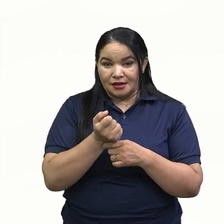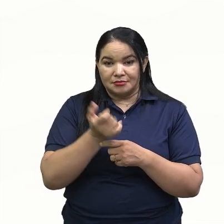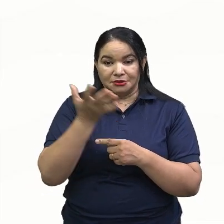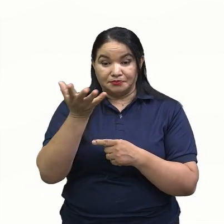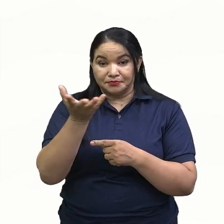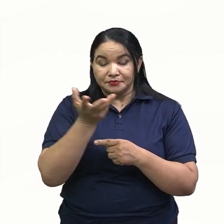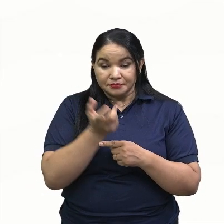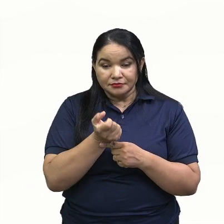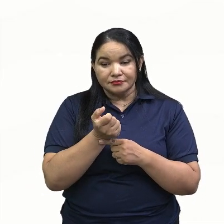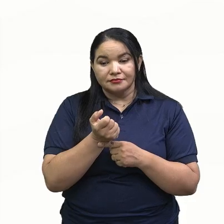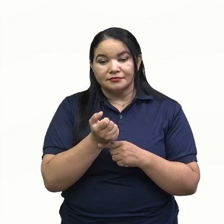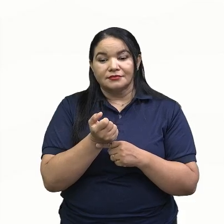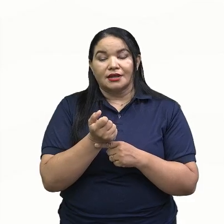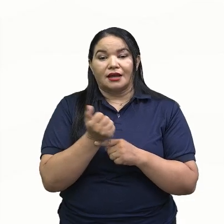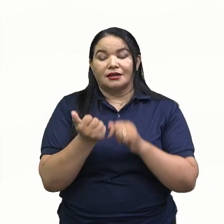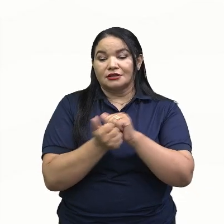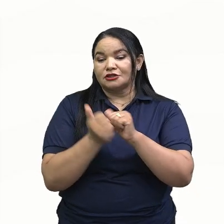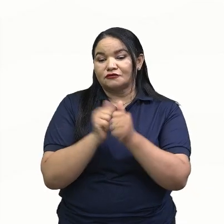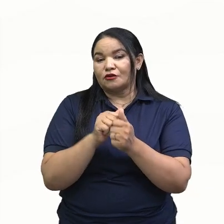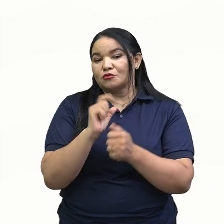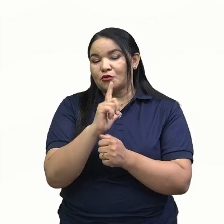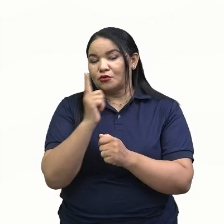Logo, poderá ser